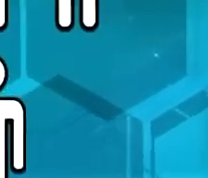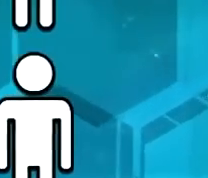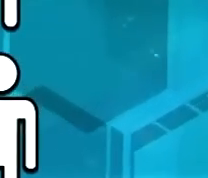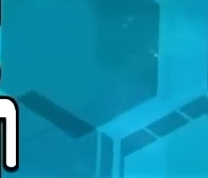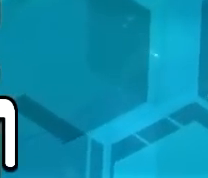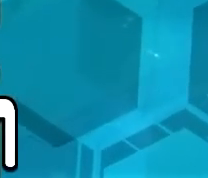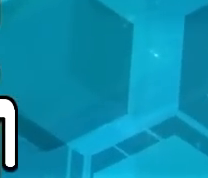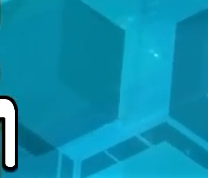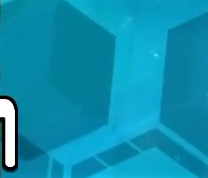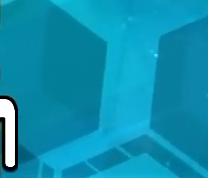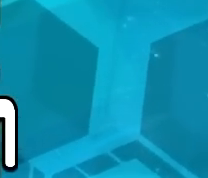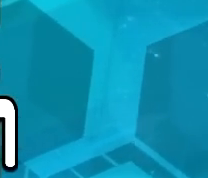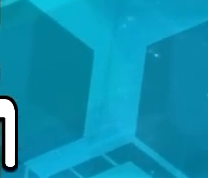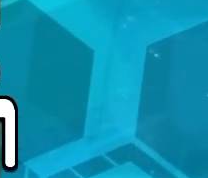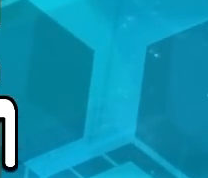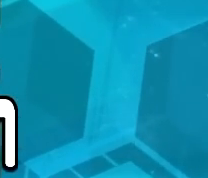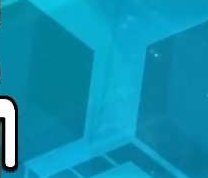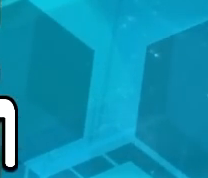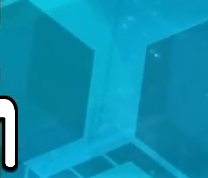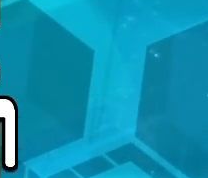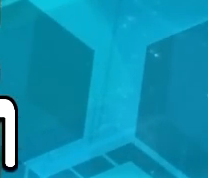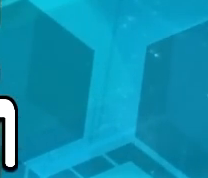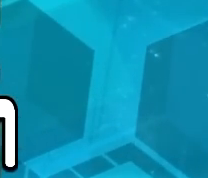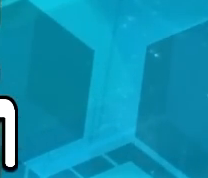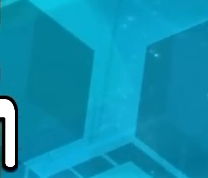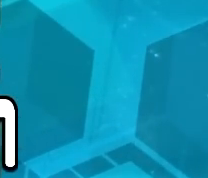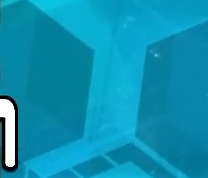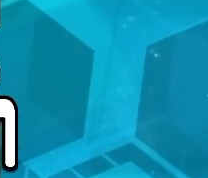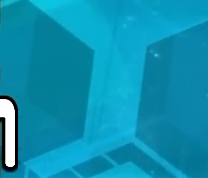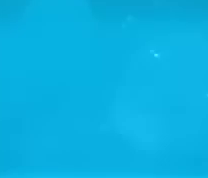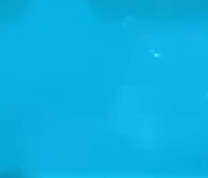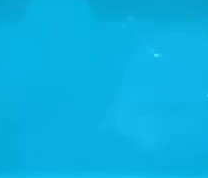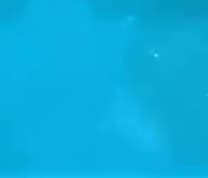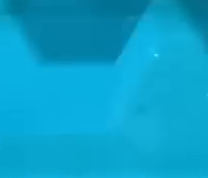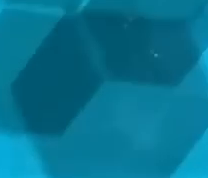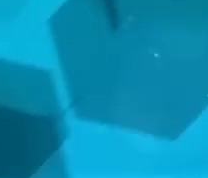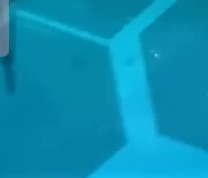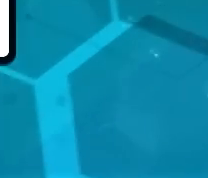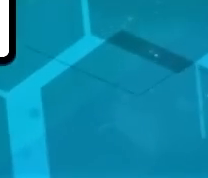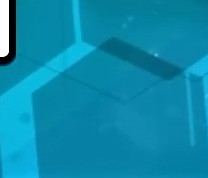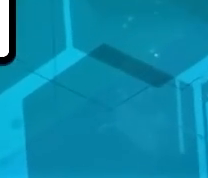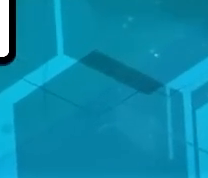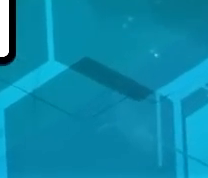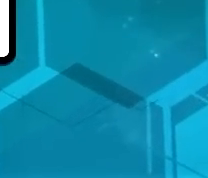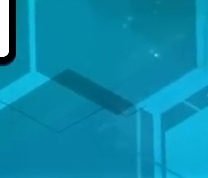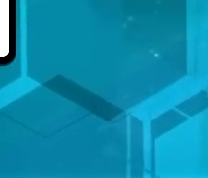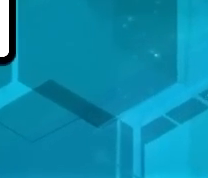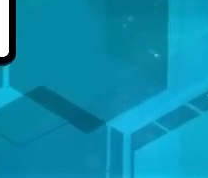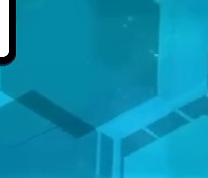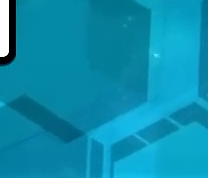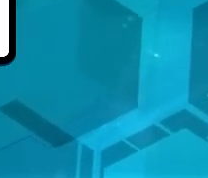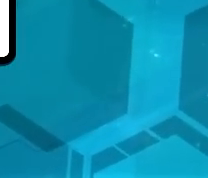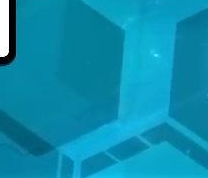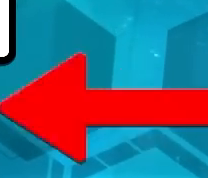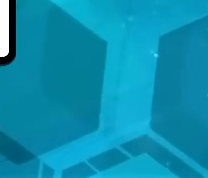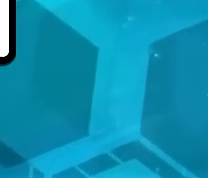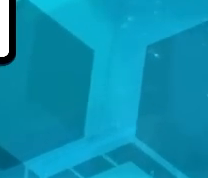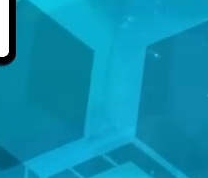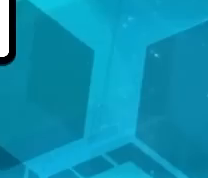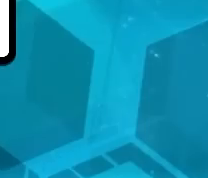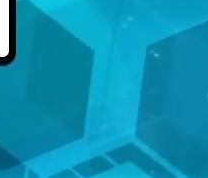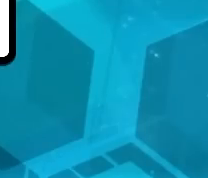escolher qualquer oponente disponível para questionar, respeitando a regra. Cada candidato terá 30 segundos para fazer a